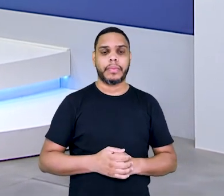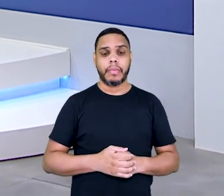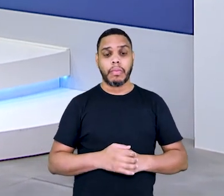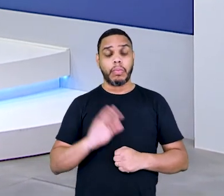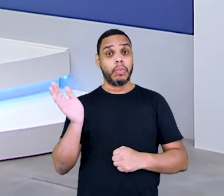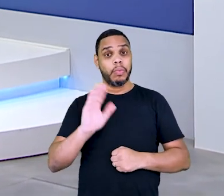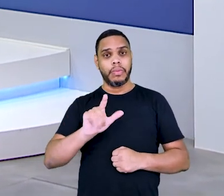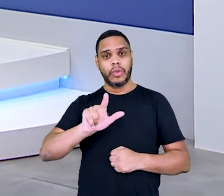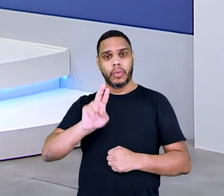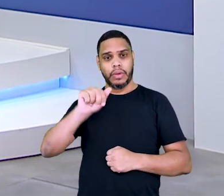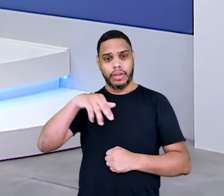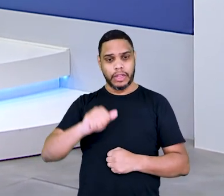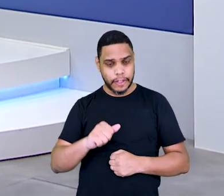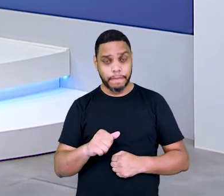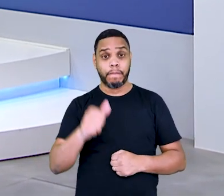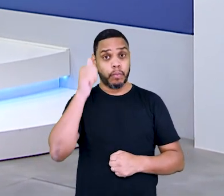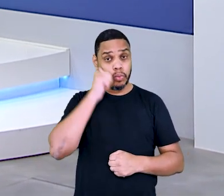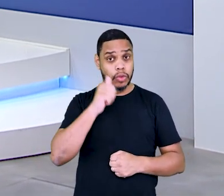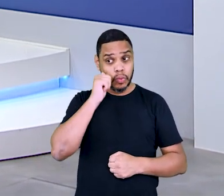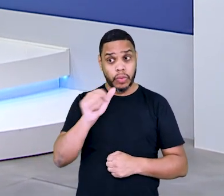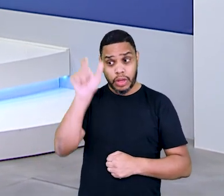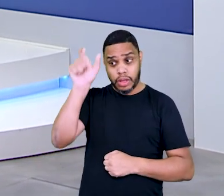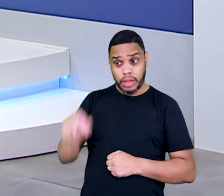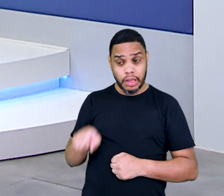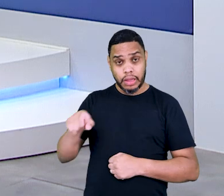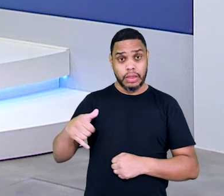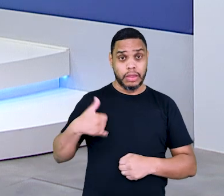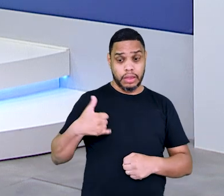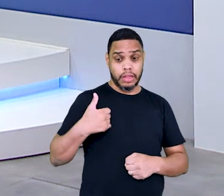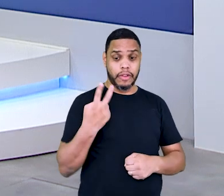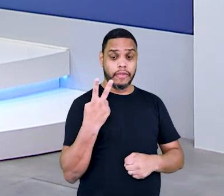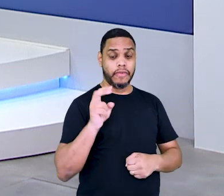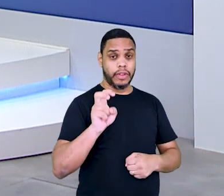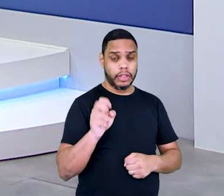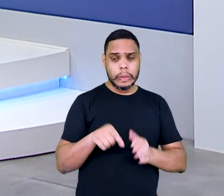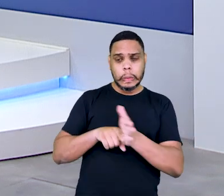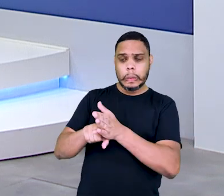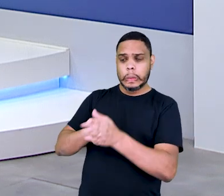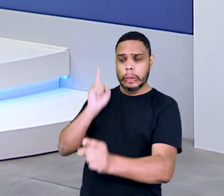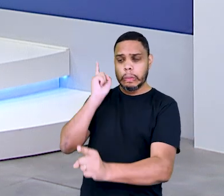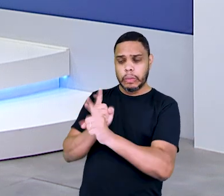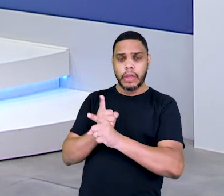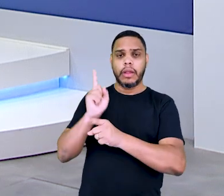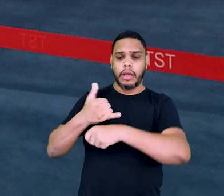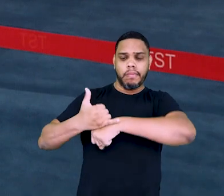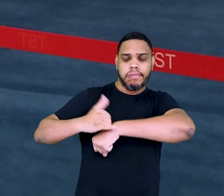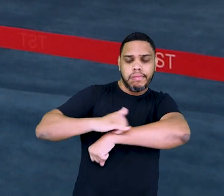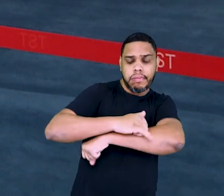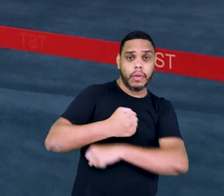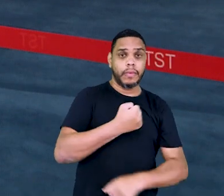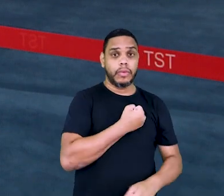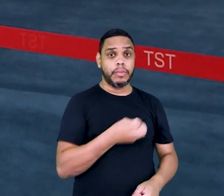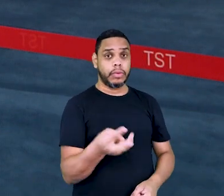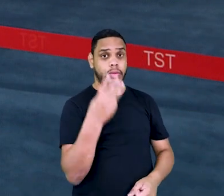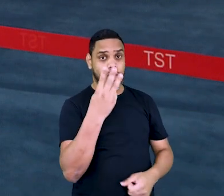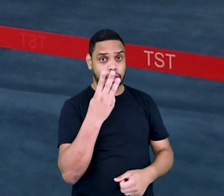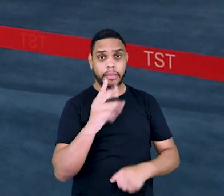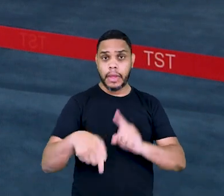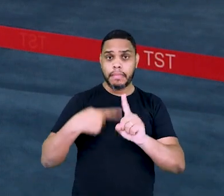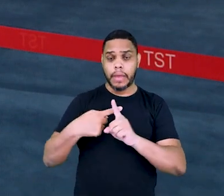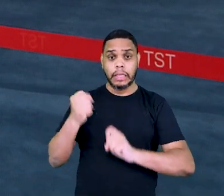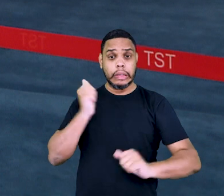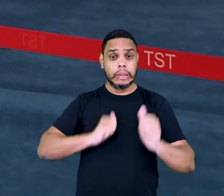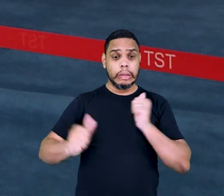Olá, Luana. A paciente de 25 anos foi diagnosticada com obesidade grau 3, acompanhada de